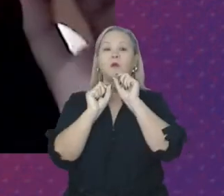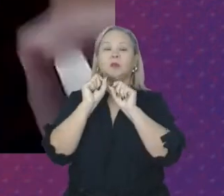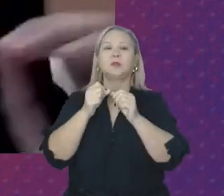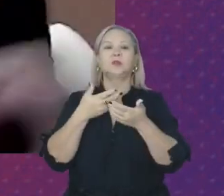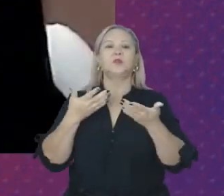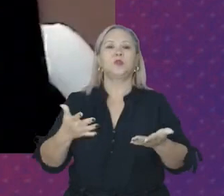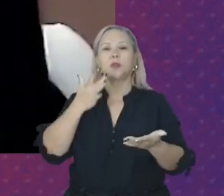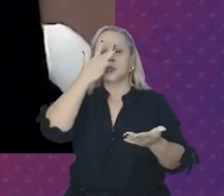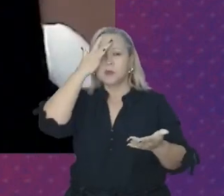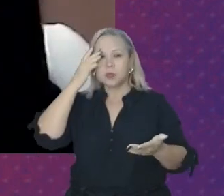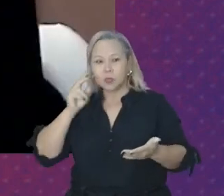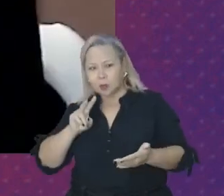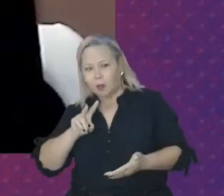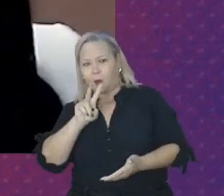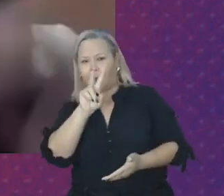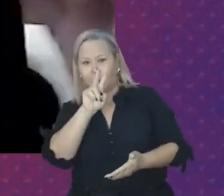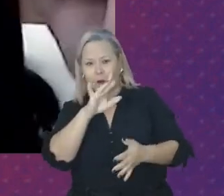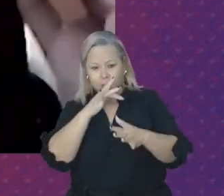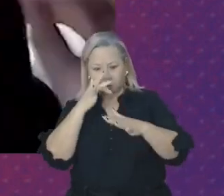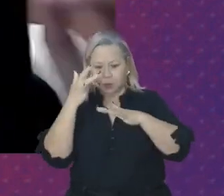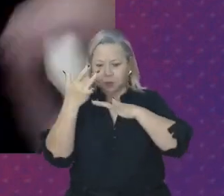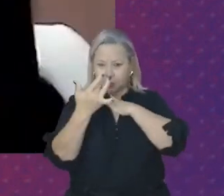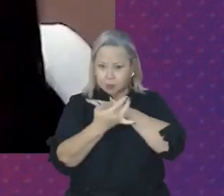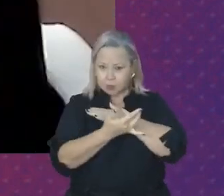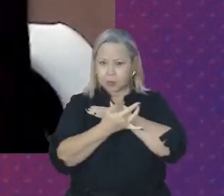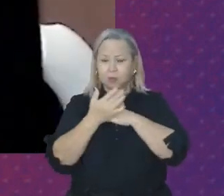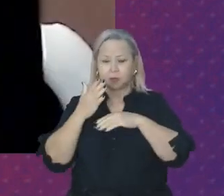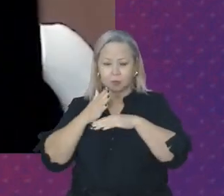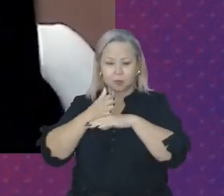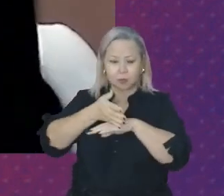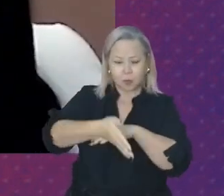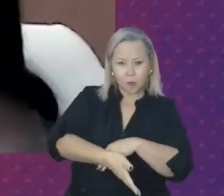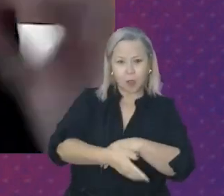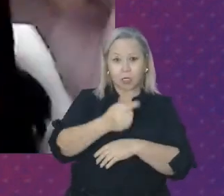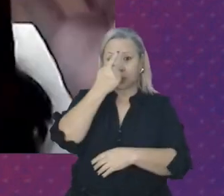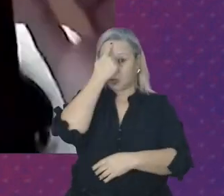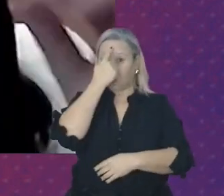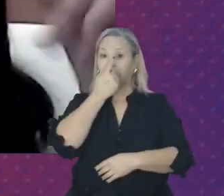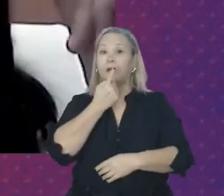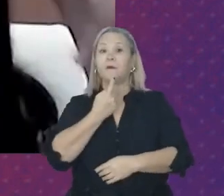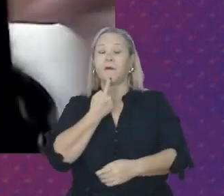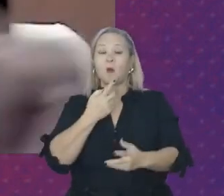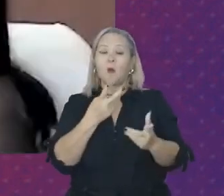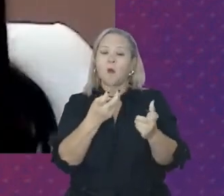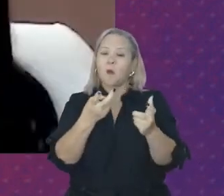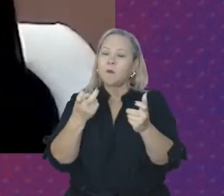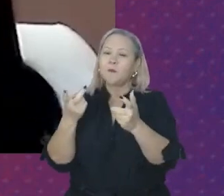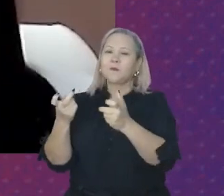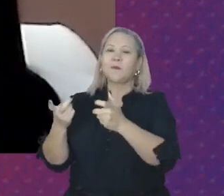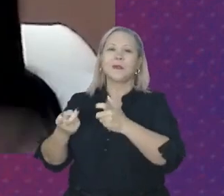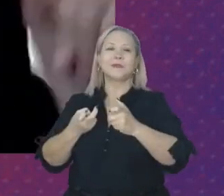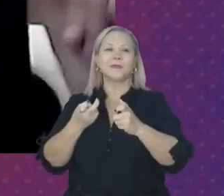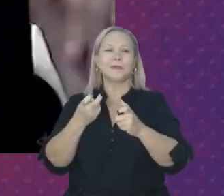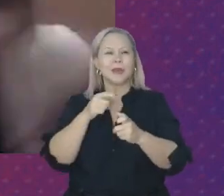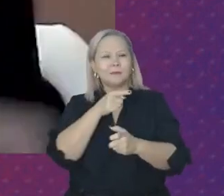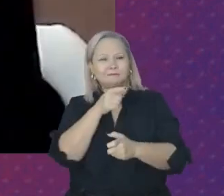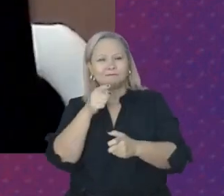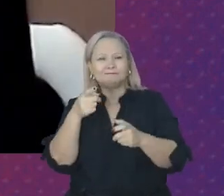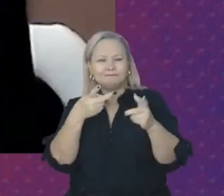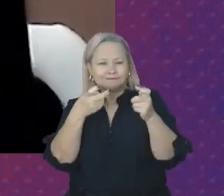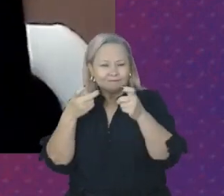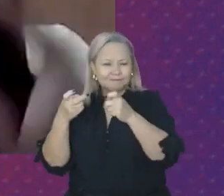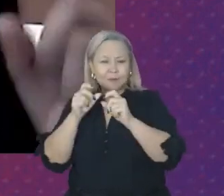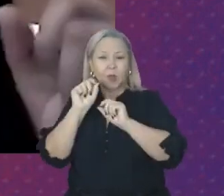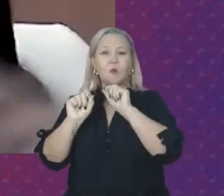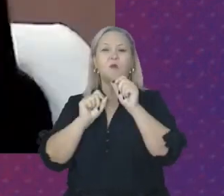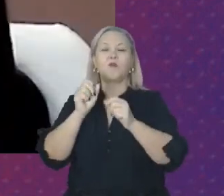as pessoas olhem as suas redes sociais, quando elas entrem no seu perfil, elas percebam exatamente o que